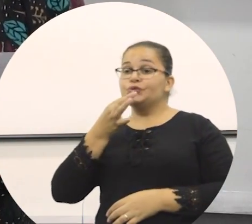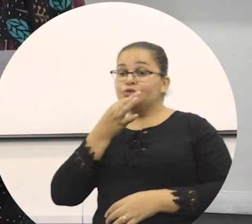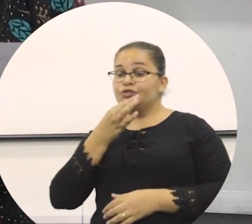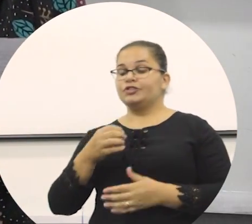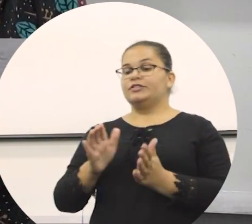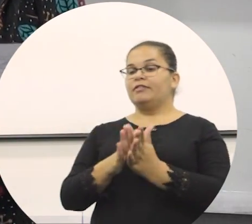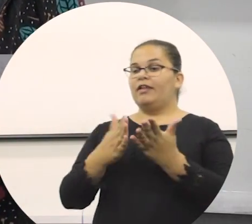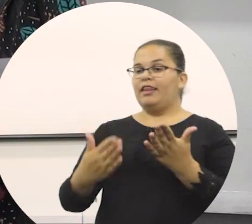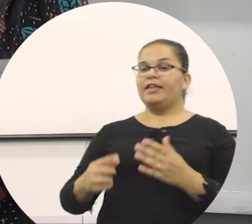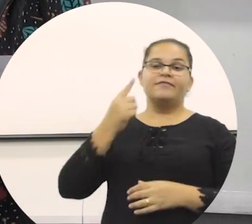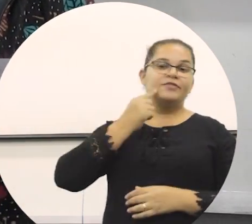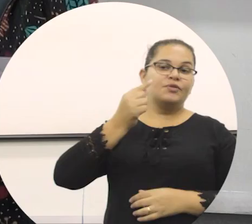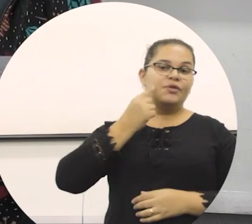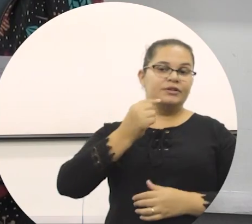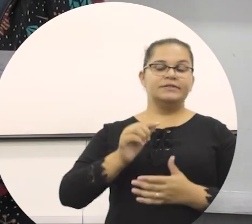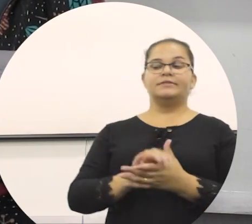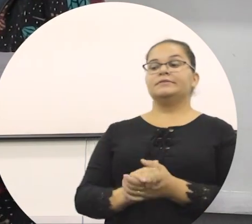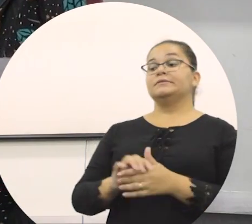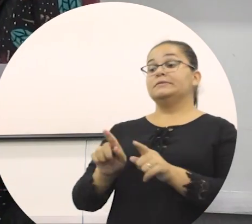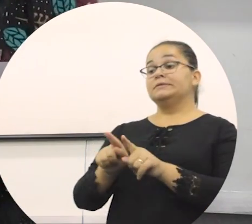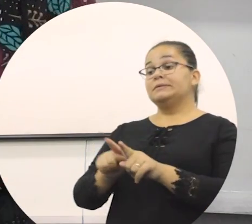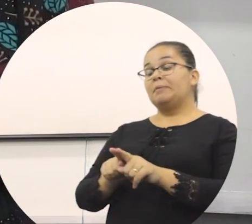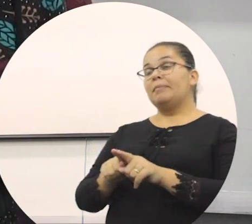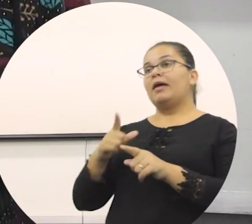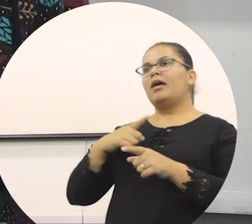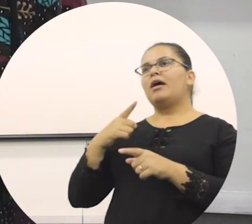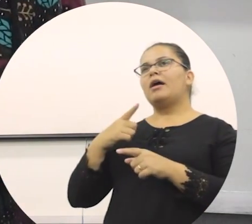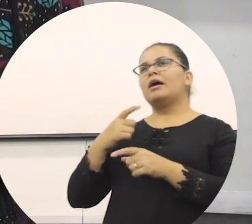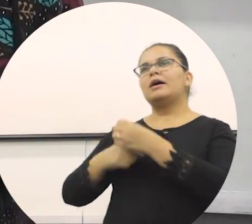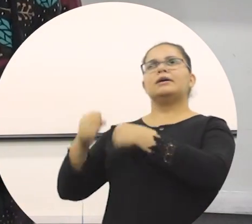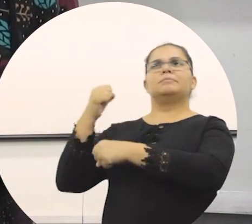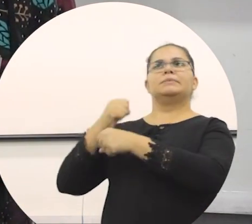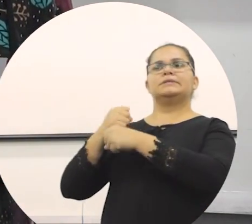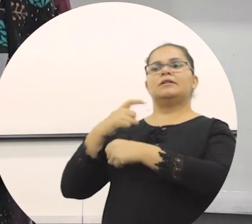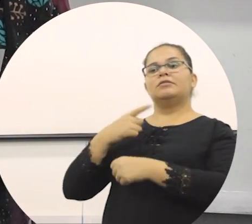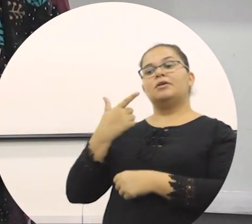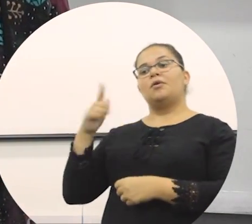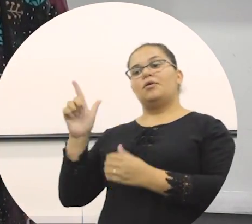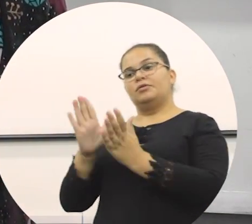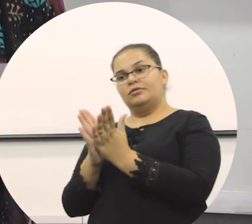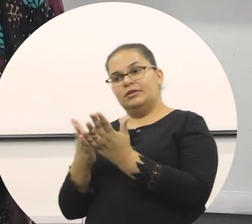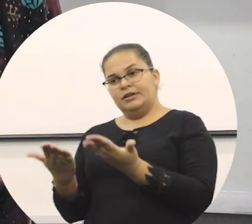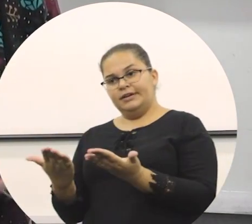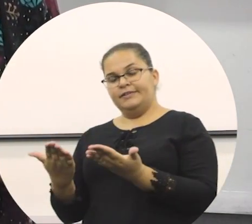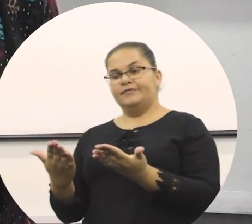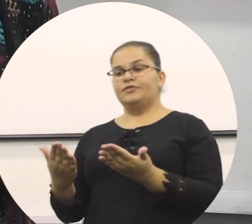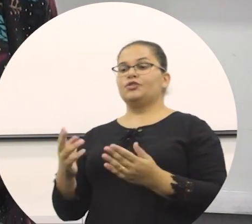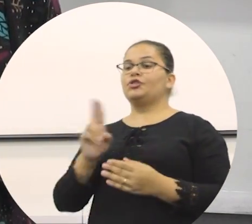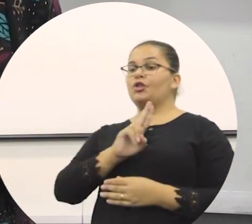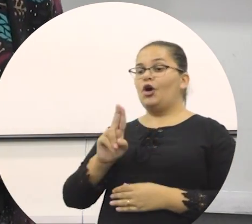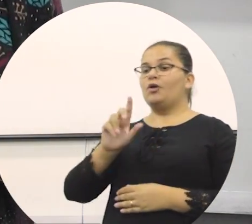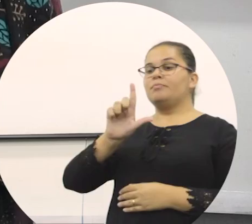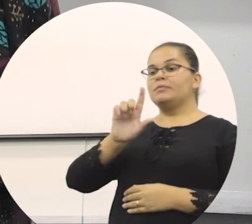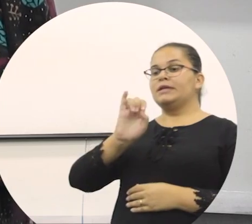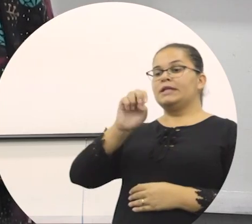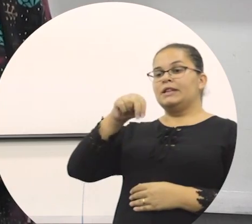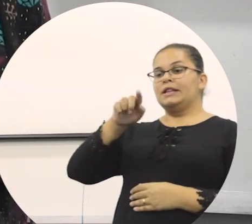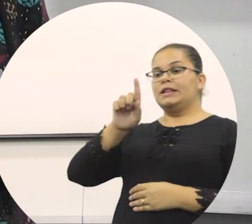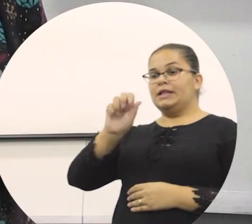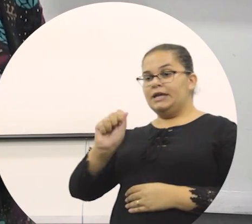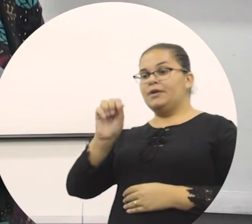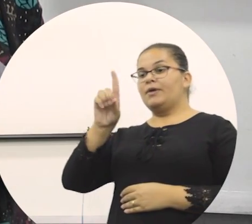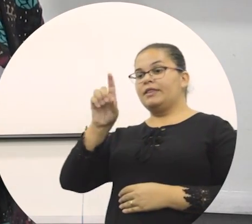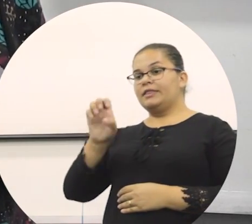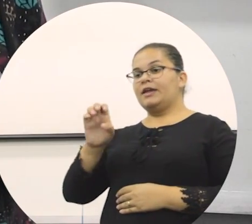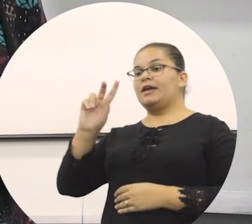interessante. E também a Ronice lançou um outro livro no passado, que é Língua de Herança, porque são